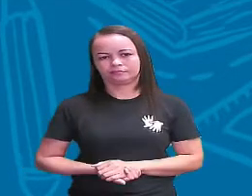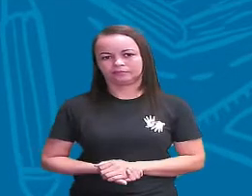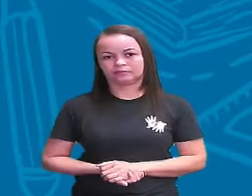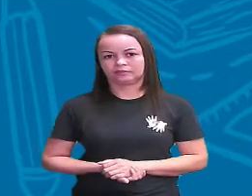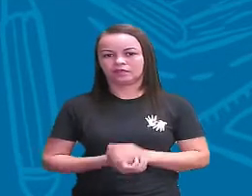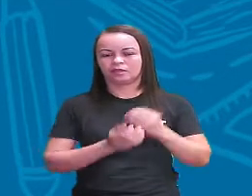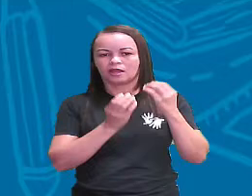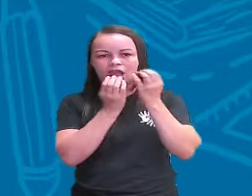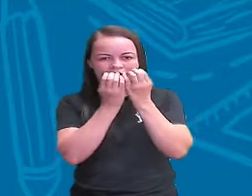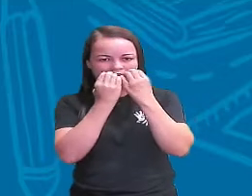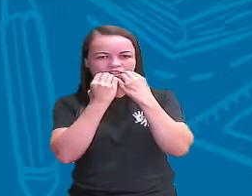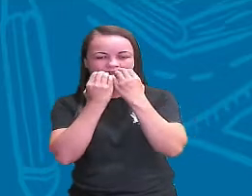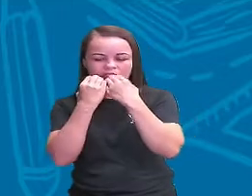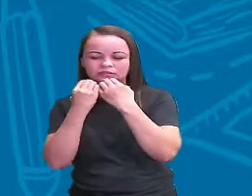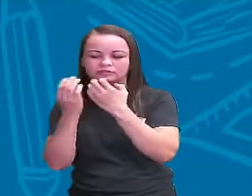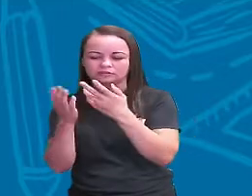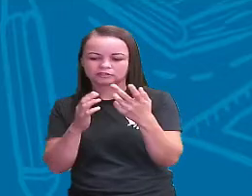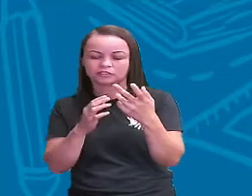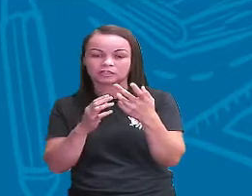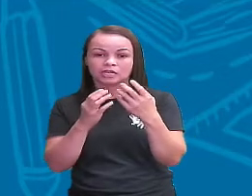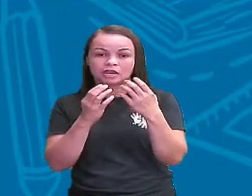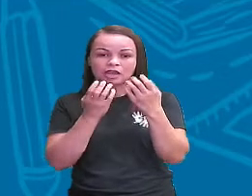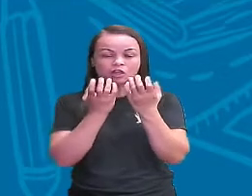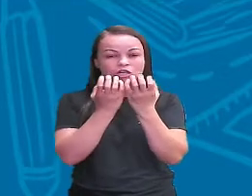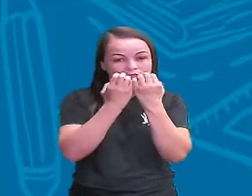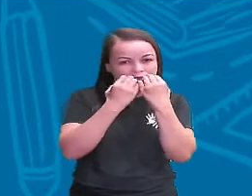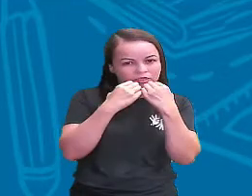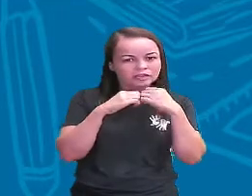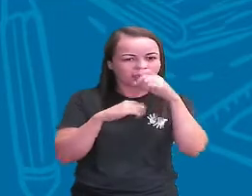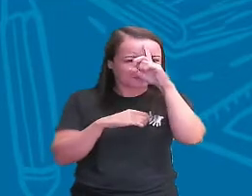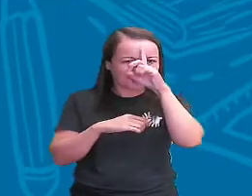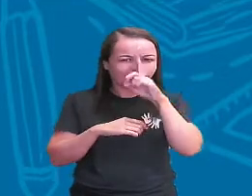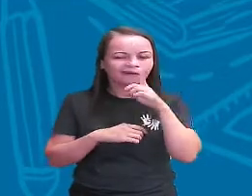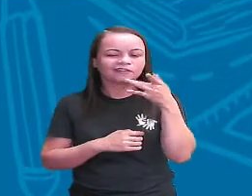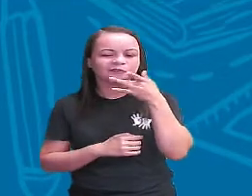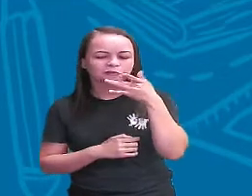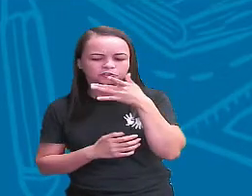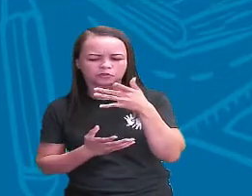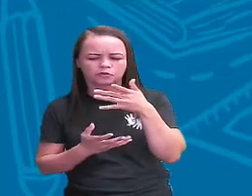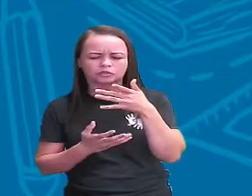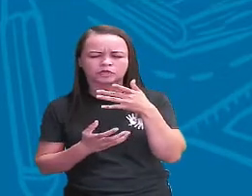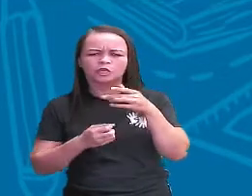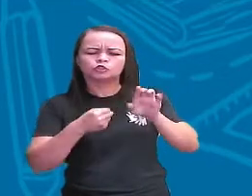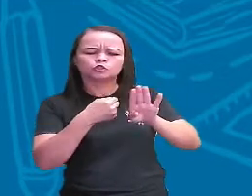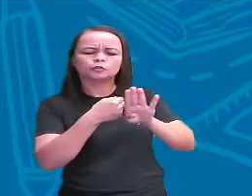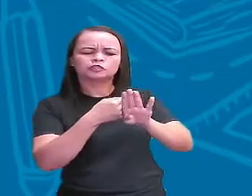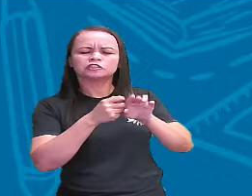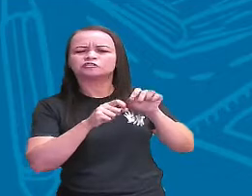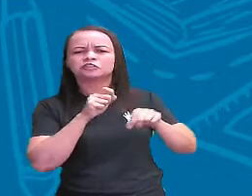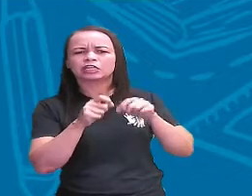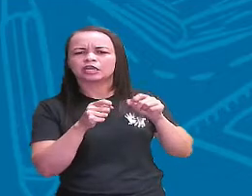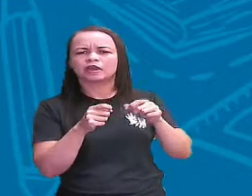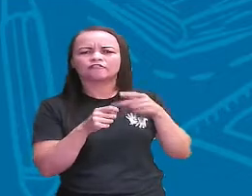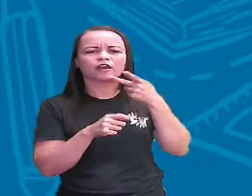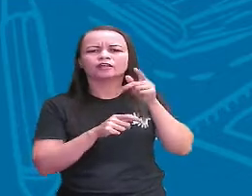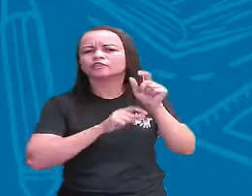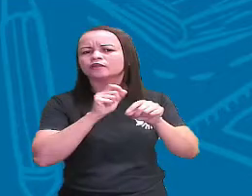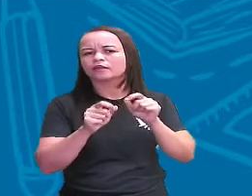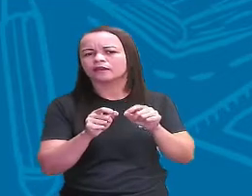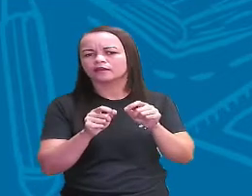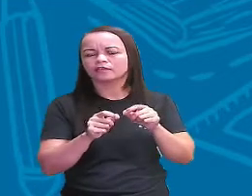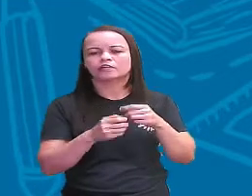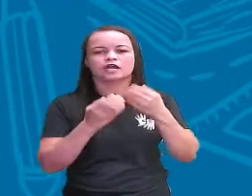milho, temos aí, ó, o milho é amarelo e gostoso. Quem é o substantivo? De quem a gente está falando?